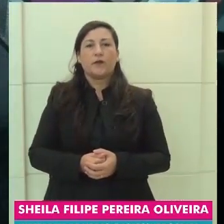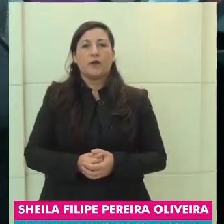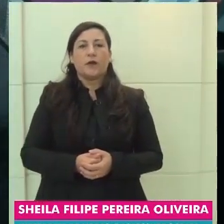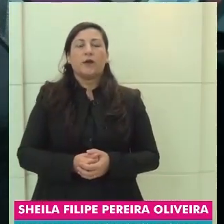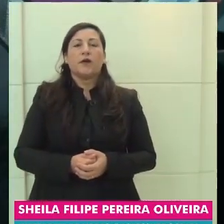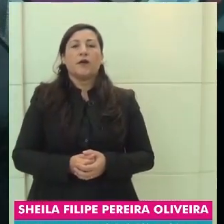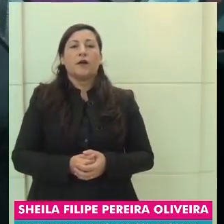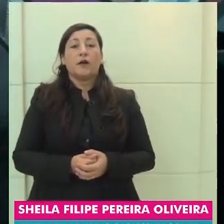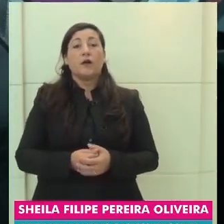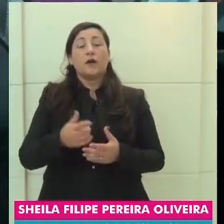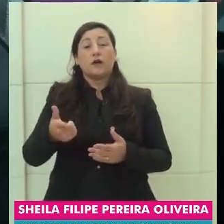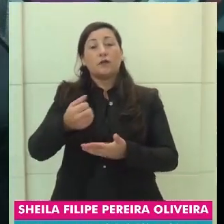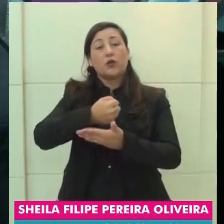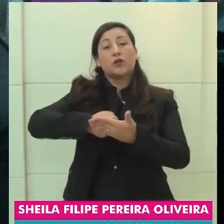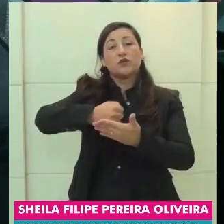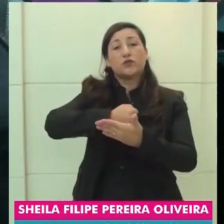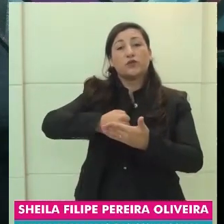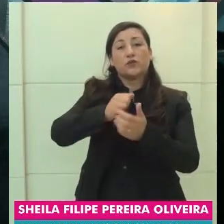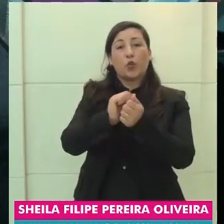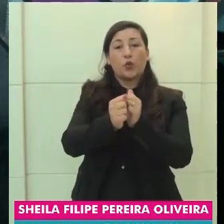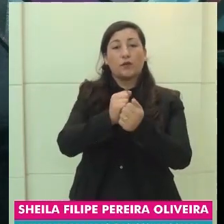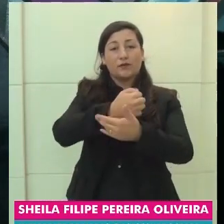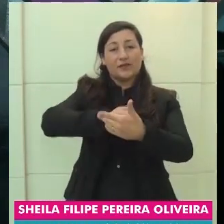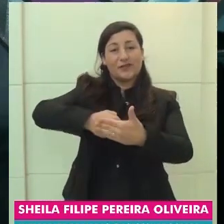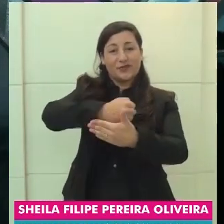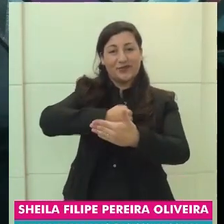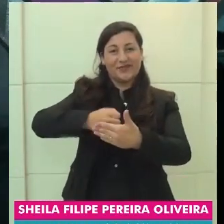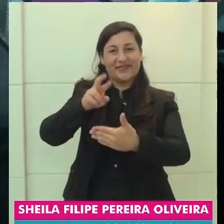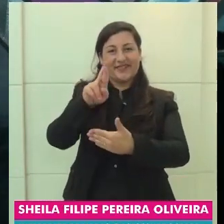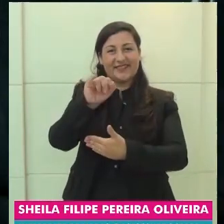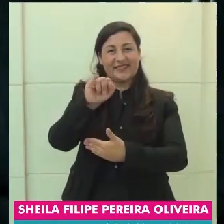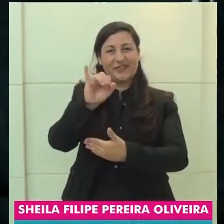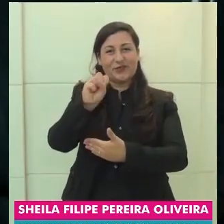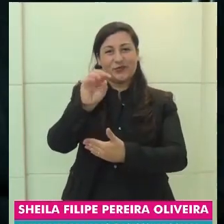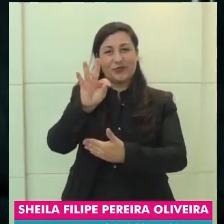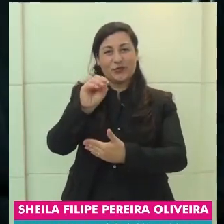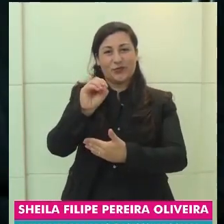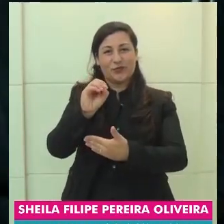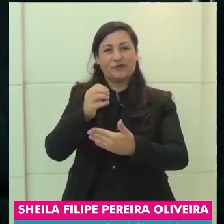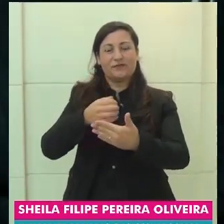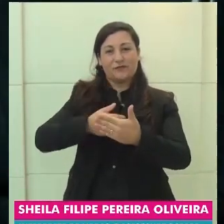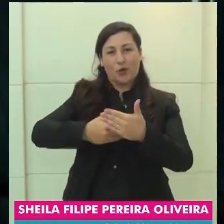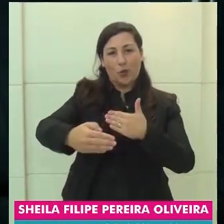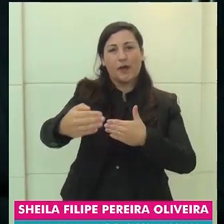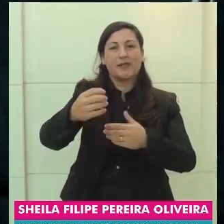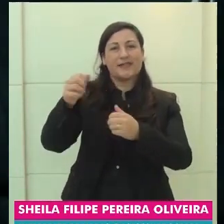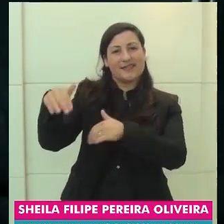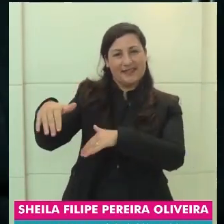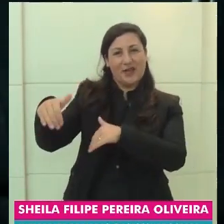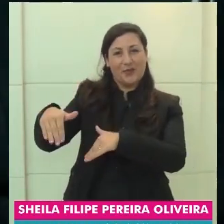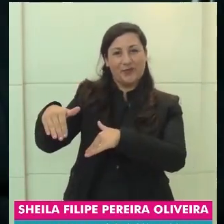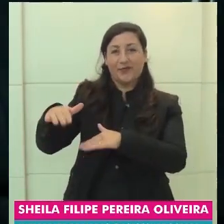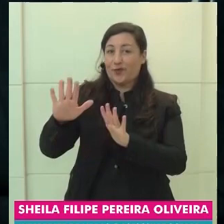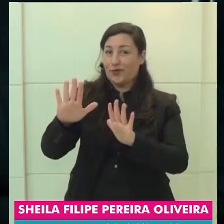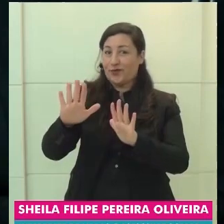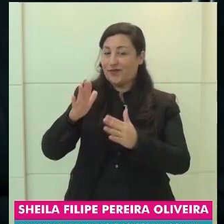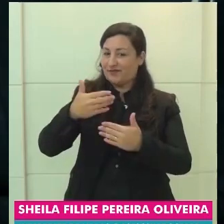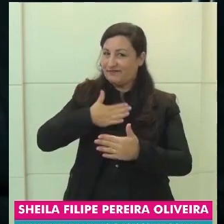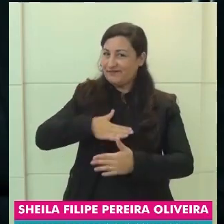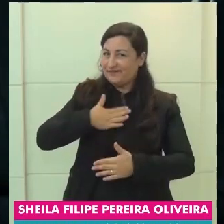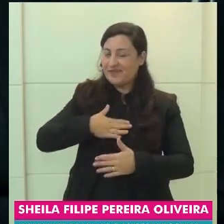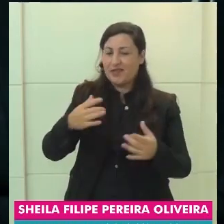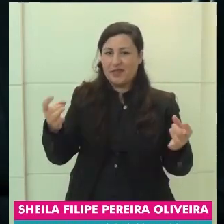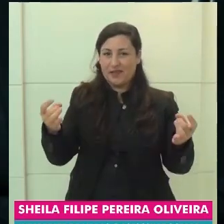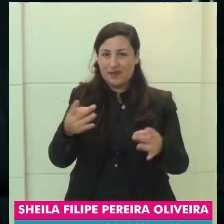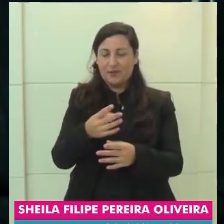o risoto? O risoto também já está em andamento para setembro, imagina, isso é sagrado. Só estamos